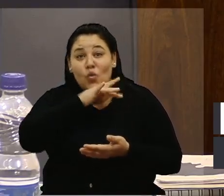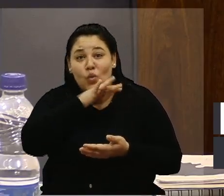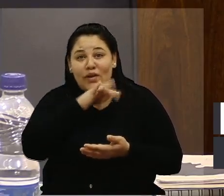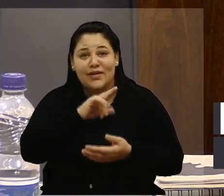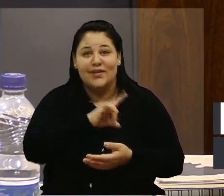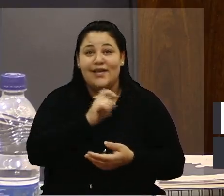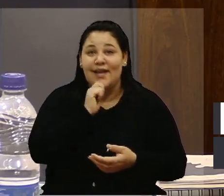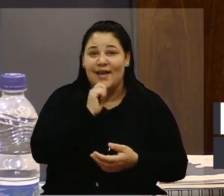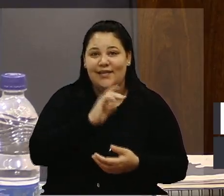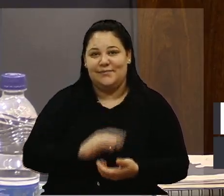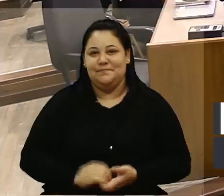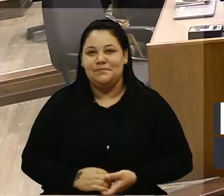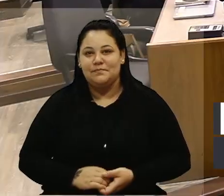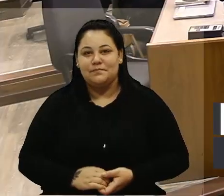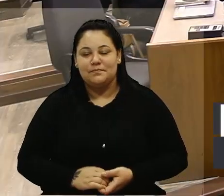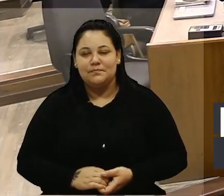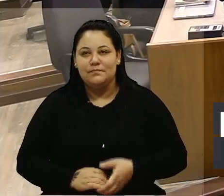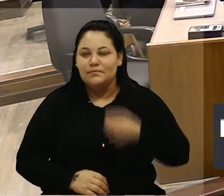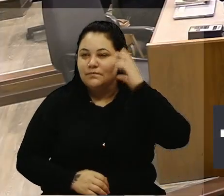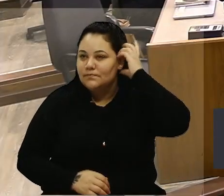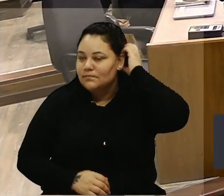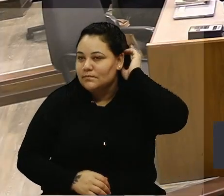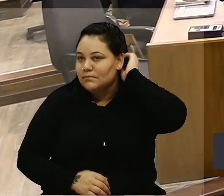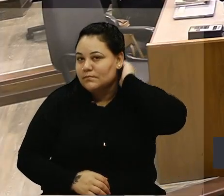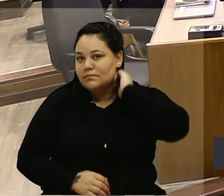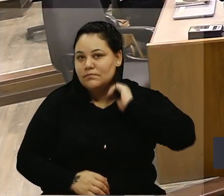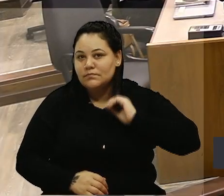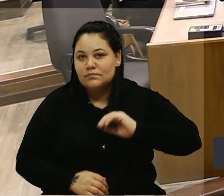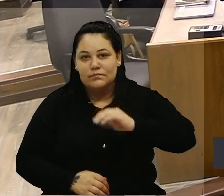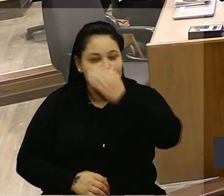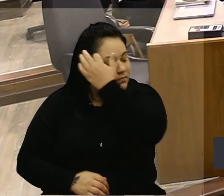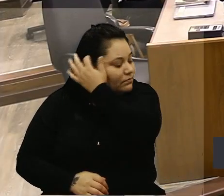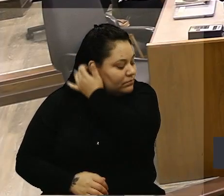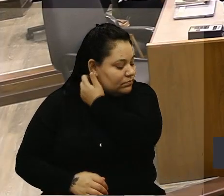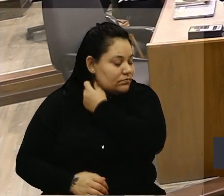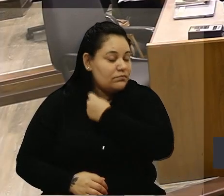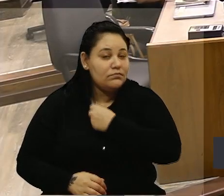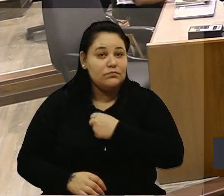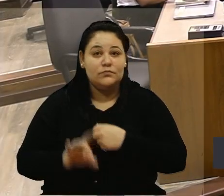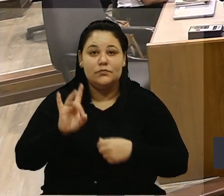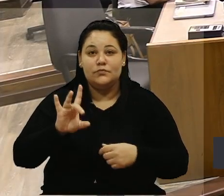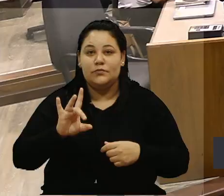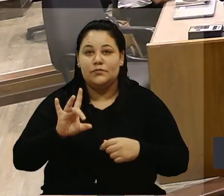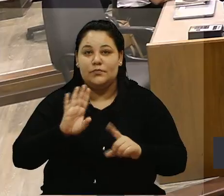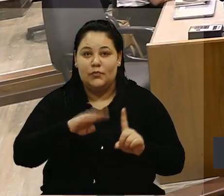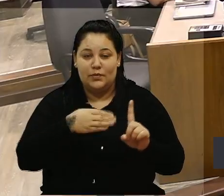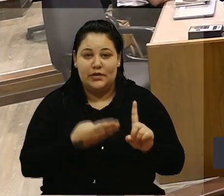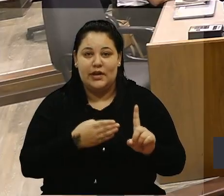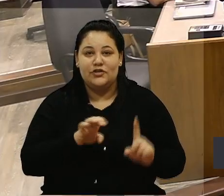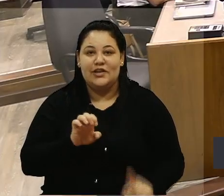em grande número. Obrigado pela gentileza, presidente. Para concluir minha homenagem a Erasmo Carlos, aqui, ó.